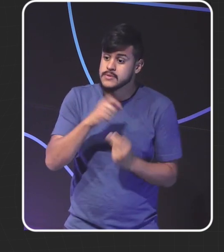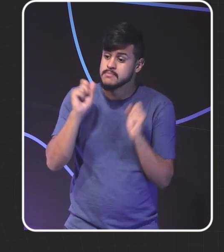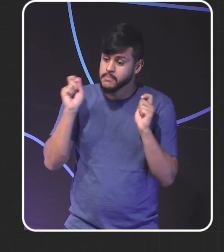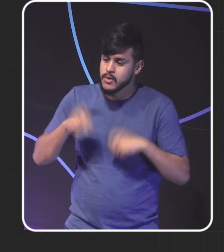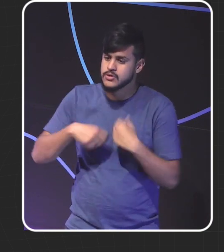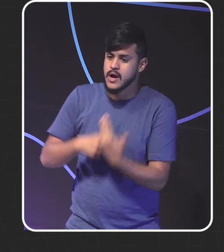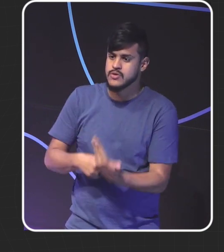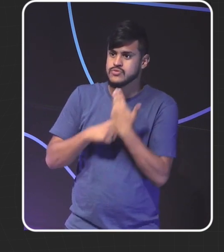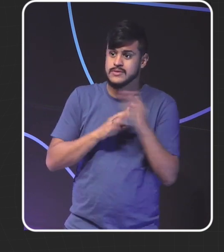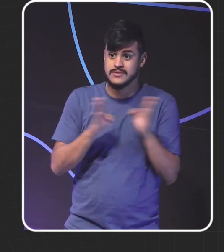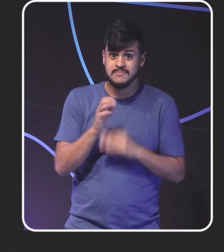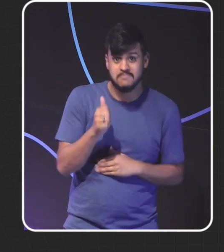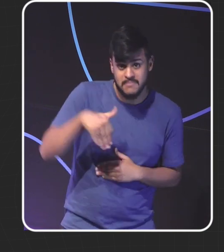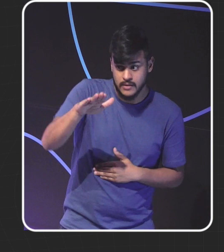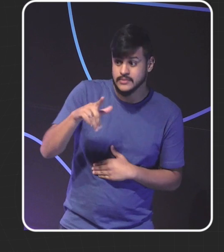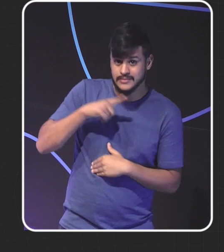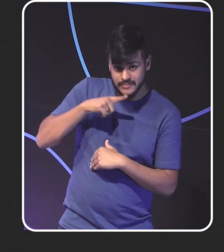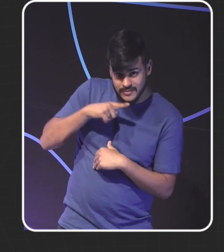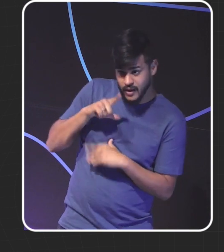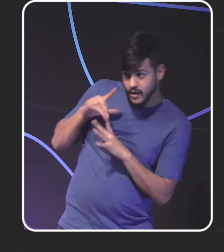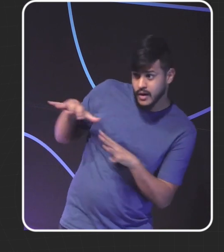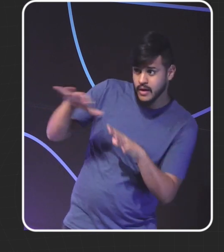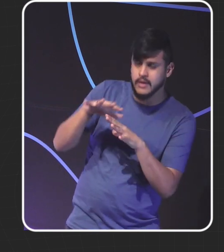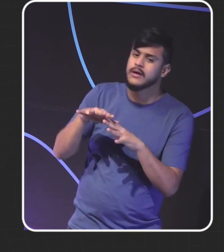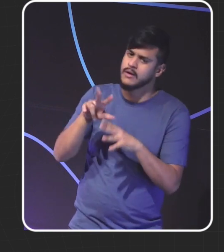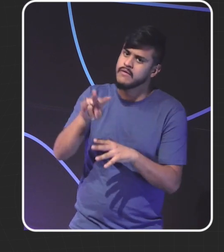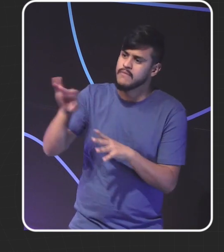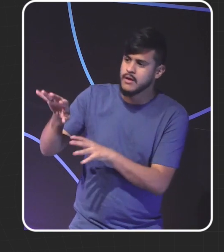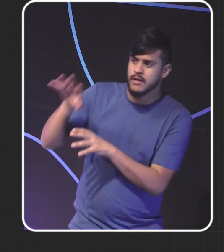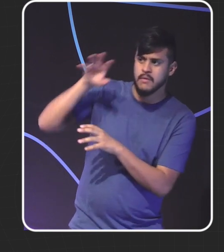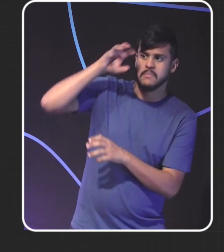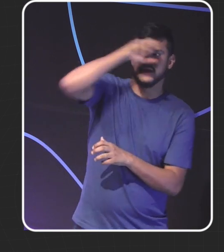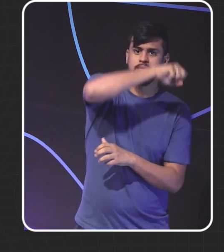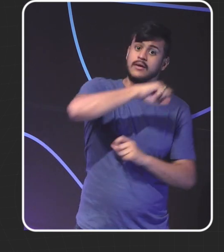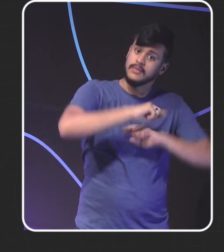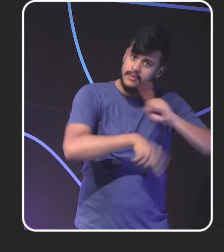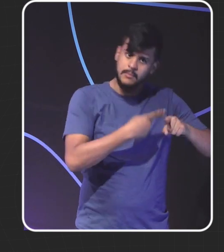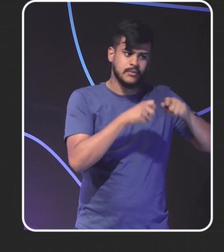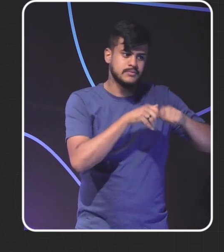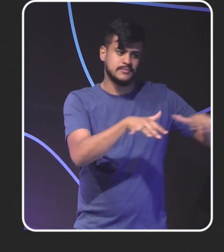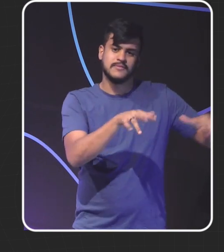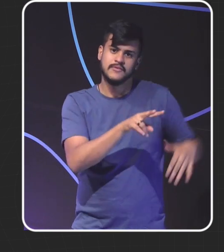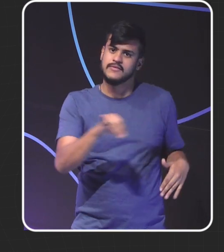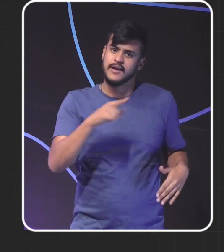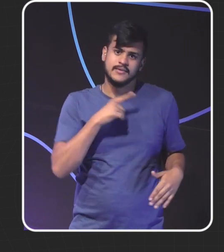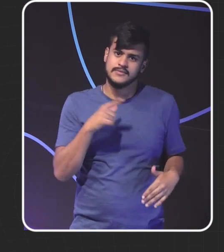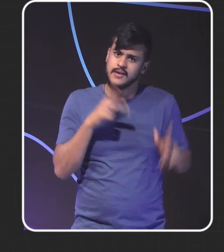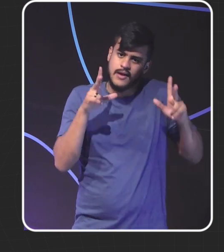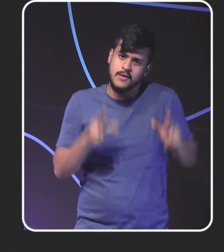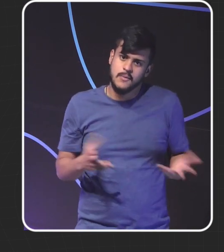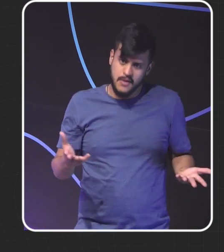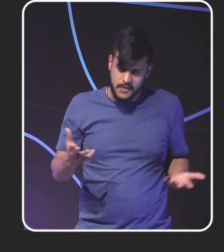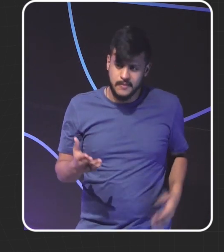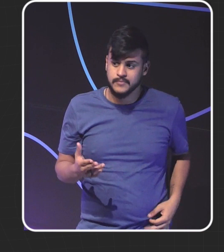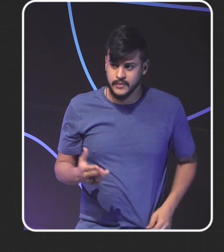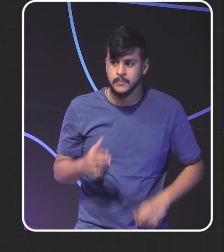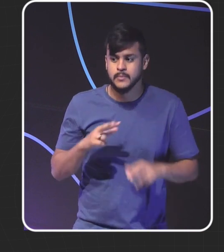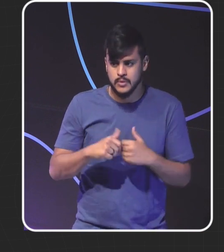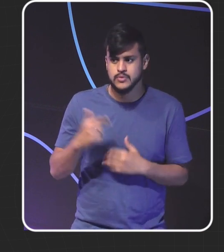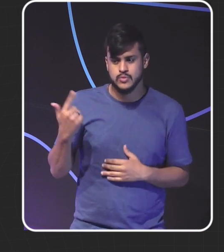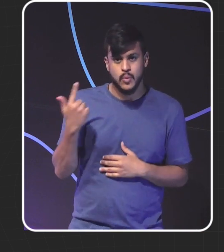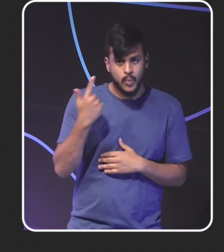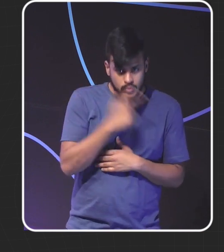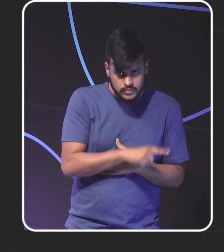acessibilidade, ela, consequentemente, ela vai replicar isso no seu código. E aí, com isso, ela pode, né, nessa